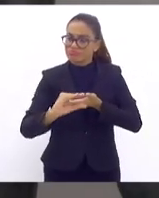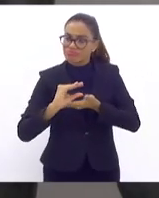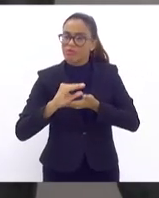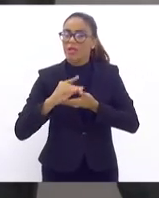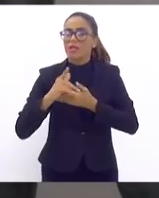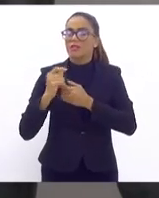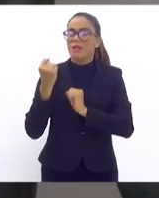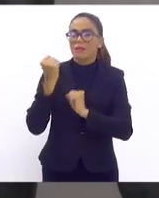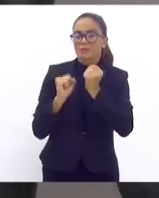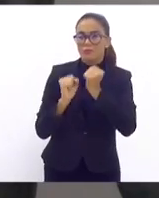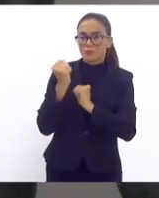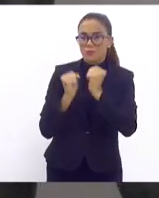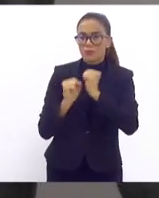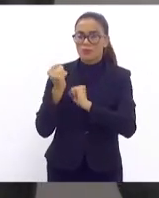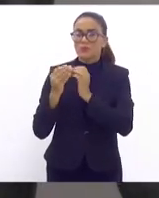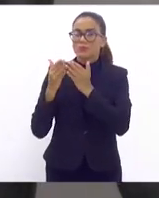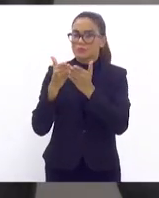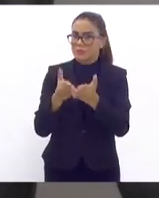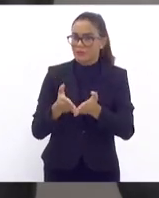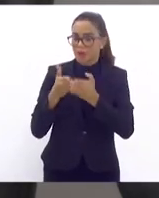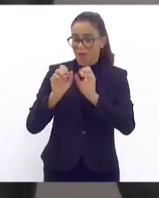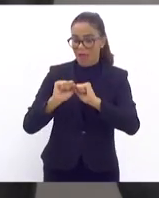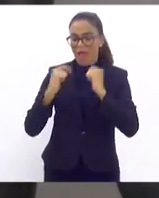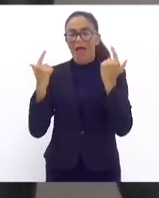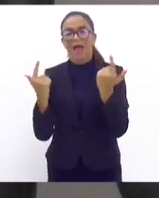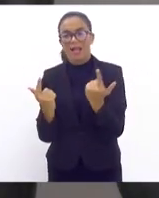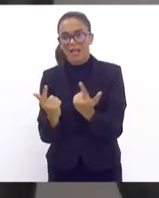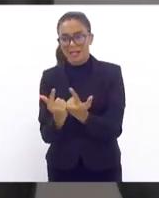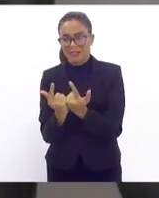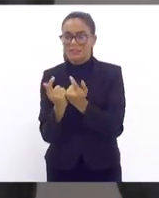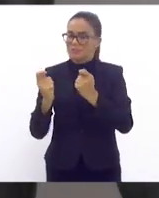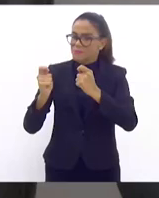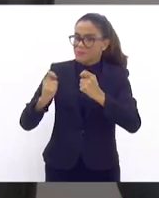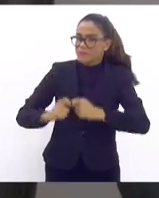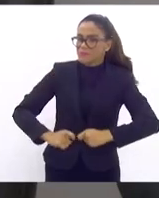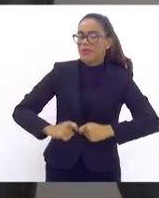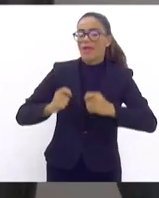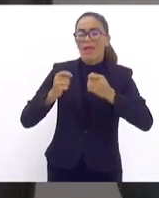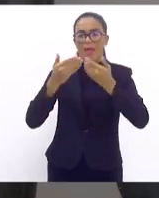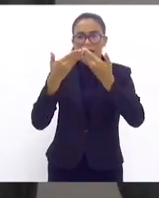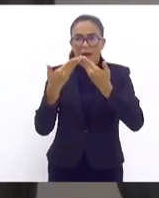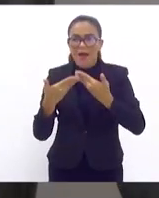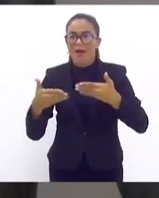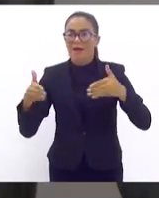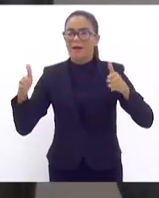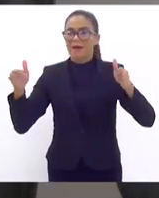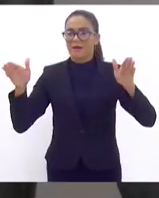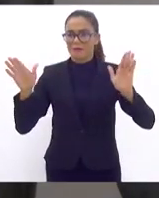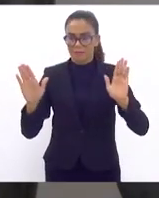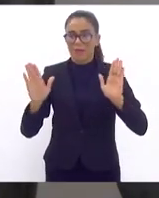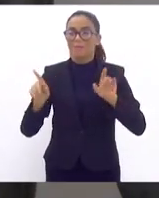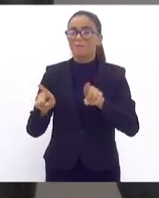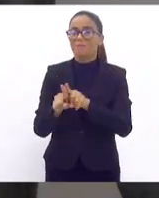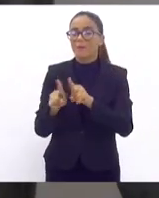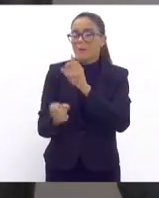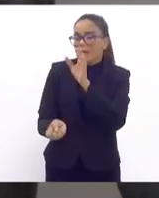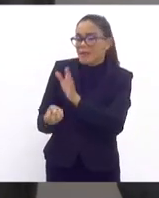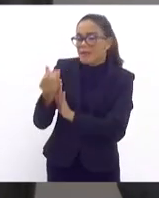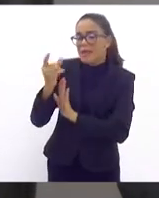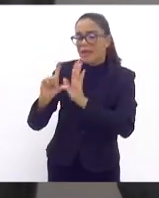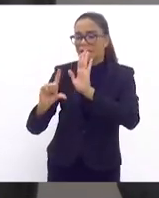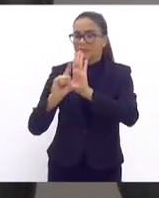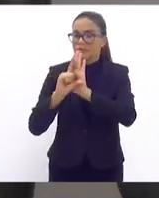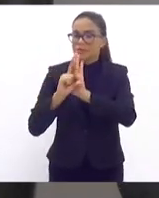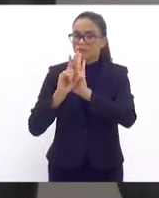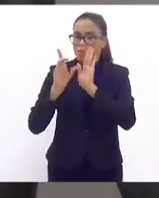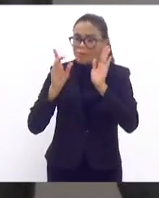nesse sentido, a Casa poder legislar, ampliar a sua atuação e criar legislações